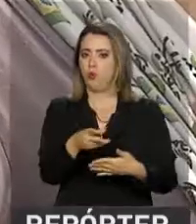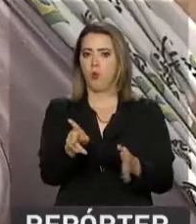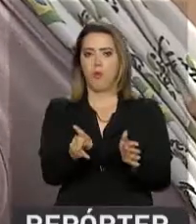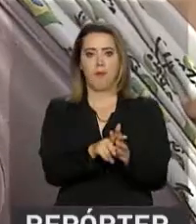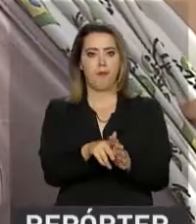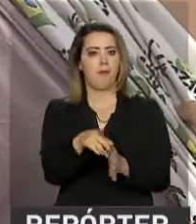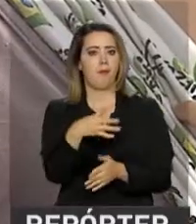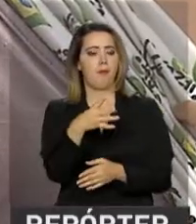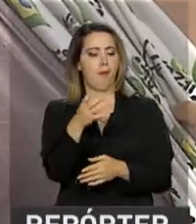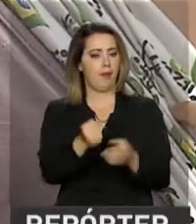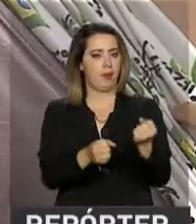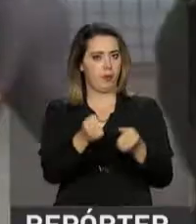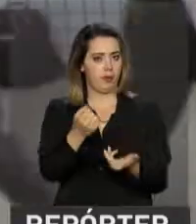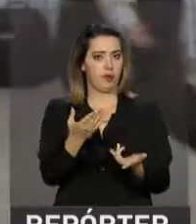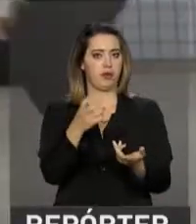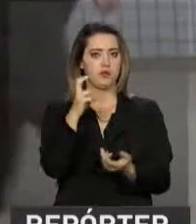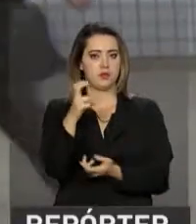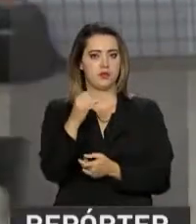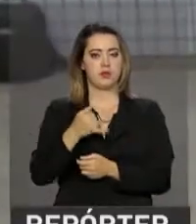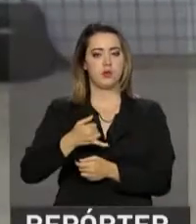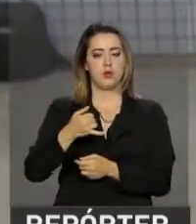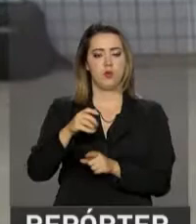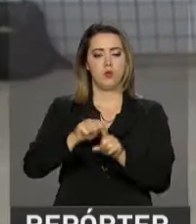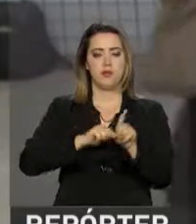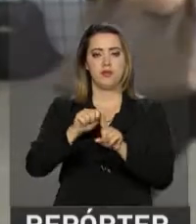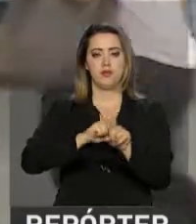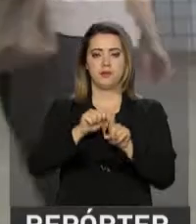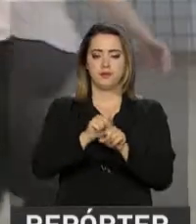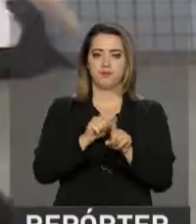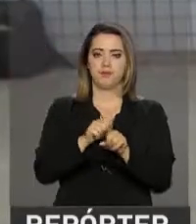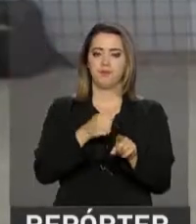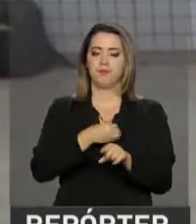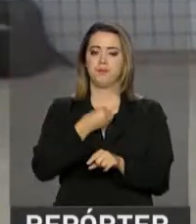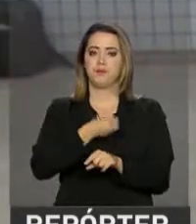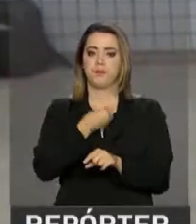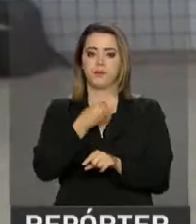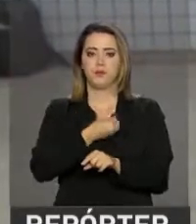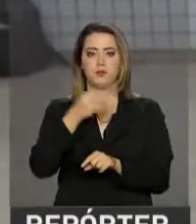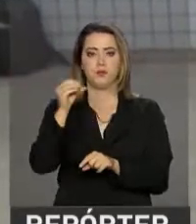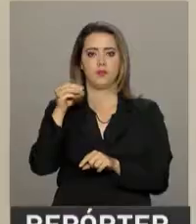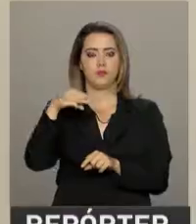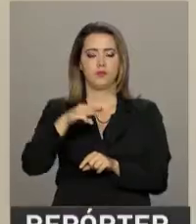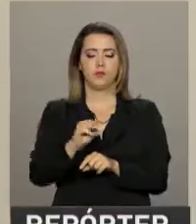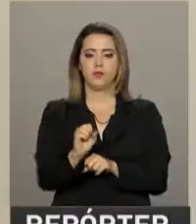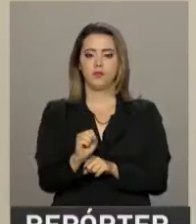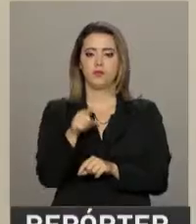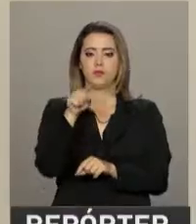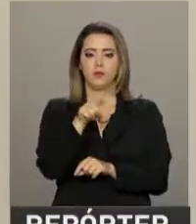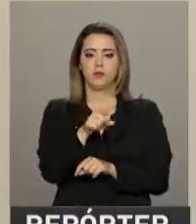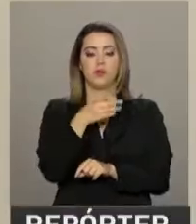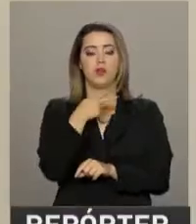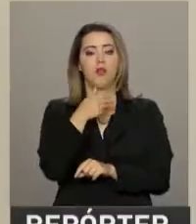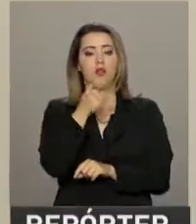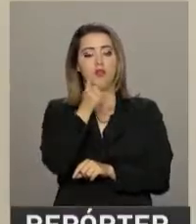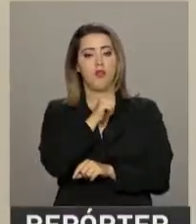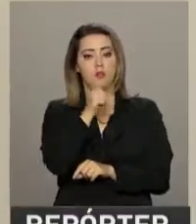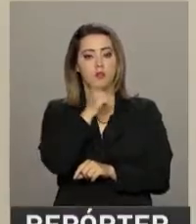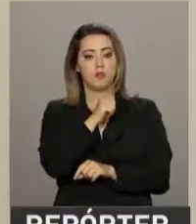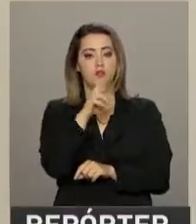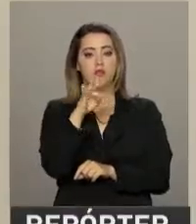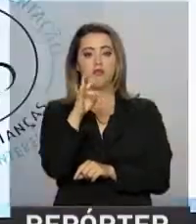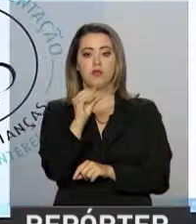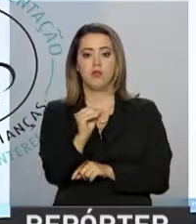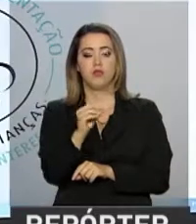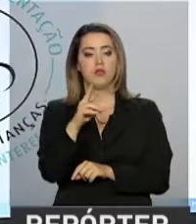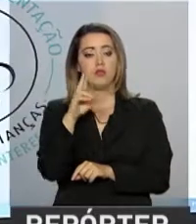nos primeiros 5 meses de vida, segundo o relatório da Organização Mundial da Saúde. Para Rita de Fátima, chefe do núcleo do